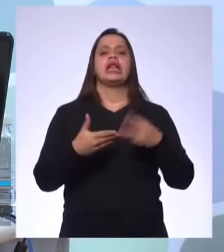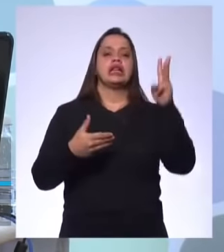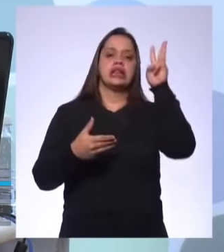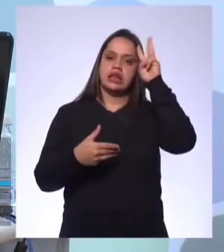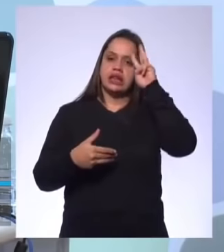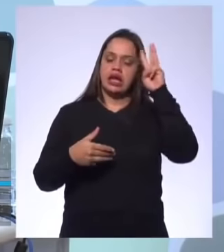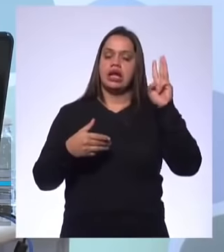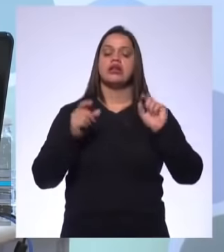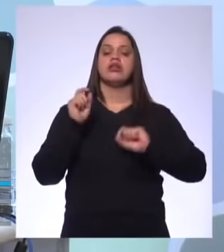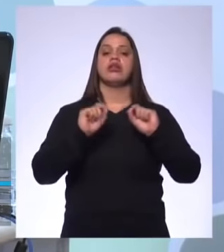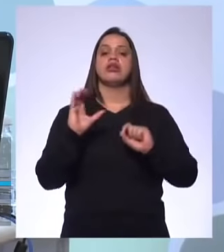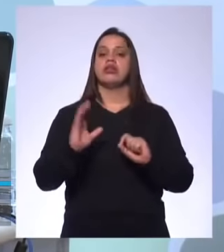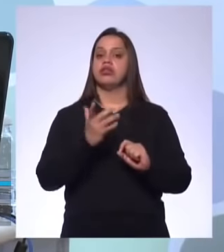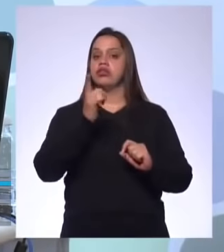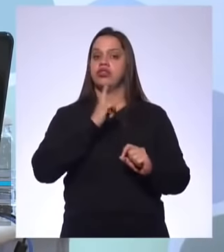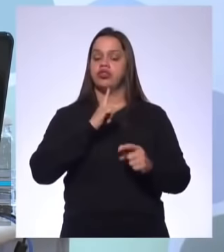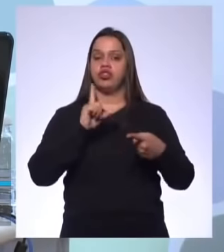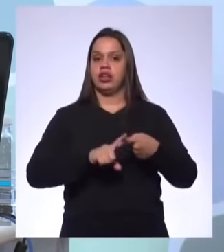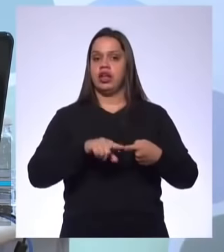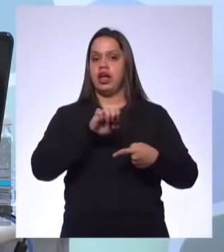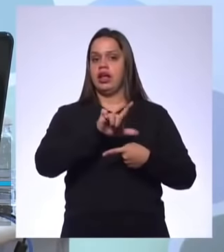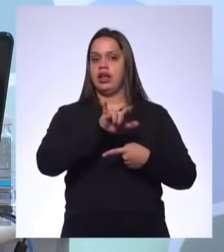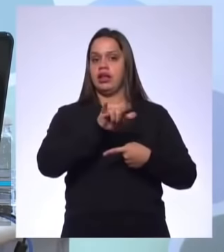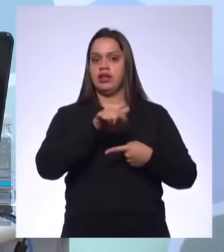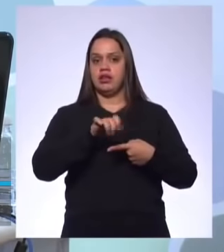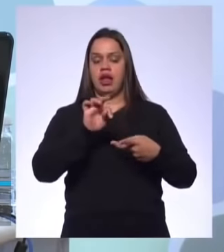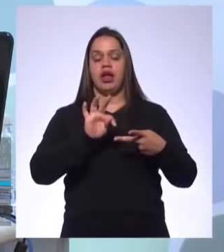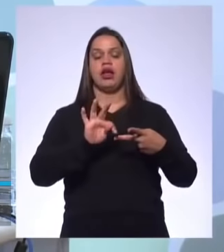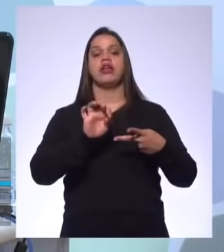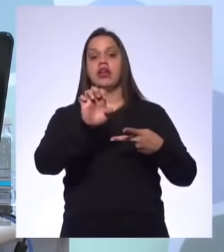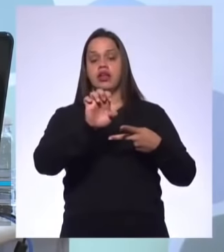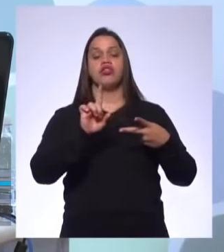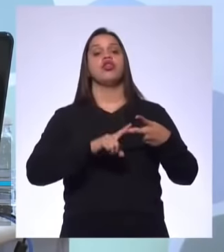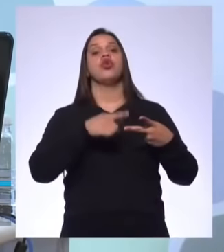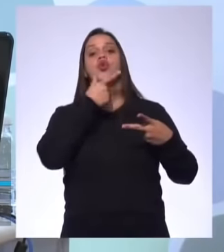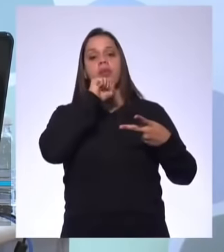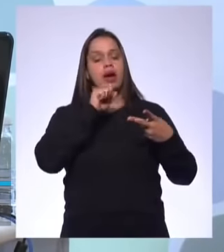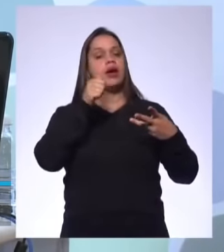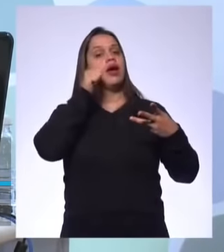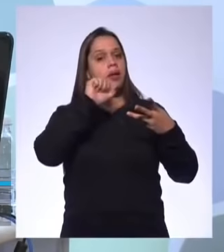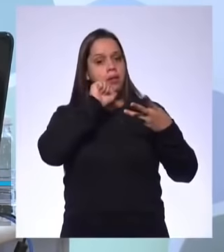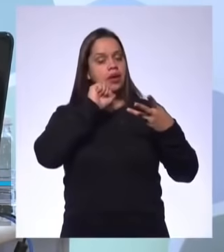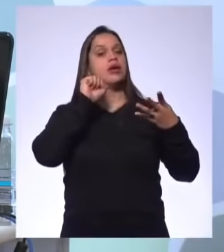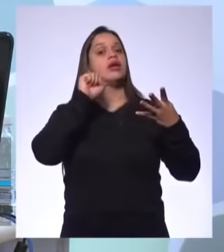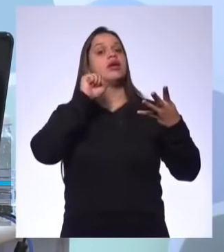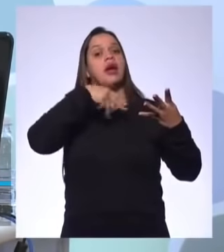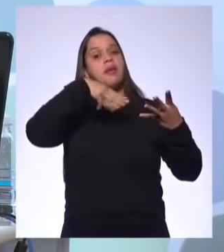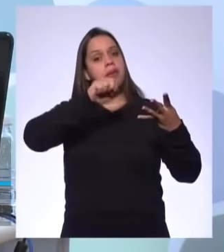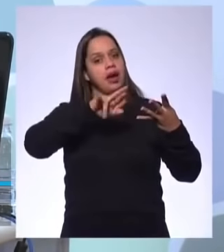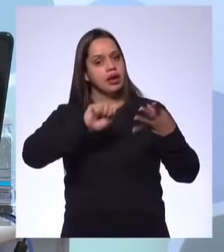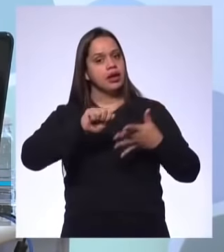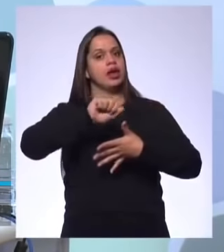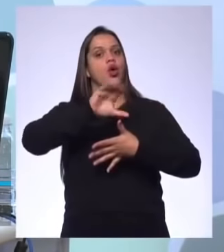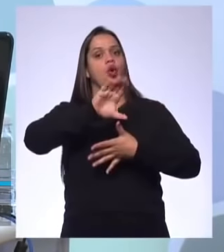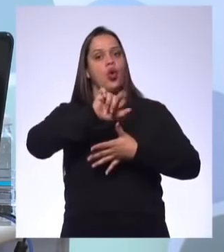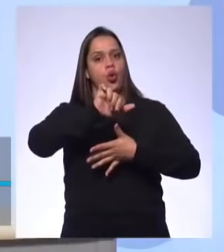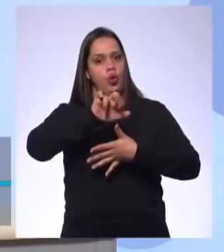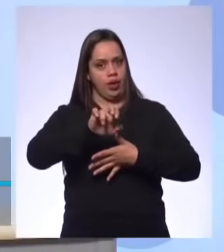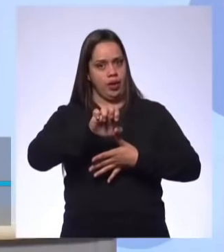terça-feira, tínhamos lá a Dona Elisete, o pai, a mãe, a Marli e a Chloé. Ok. Agora, e quanto a narradora, eles colocaram aí?